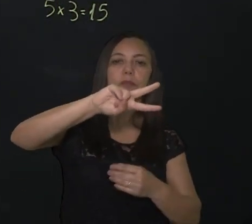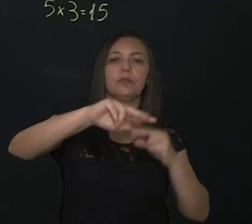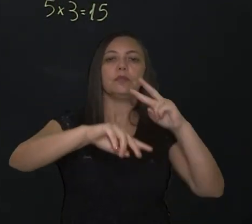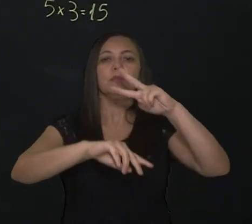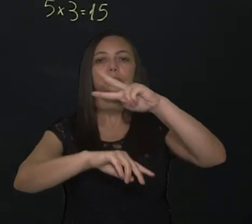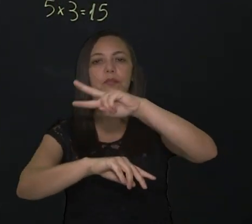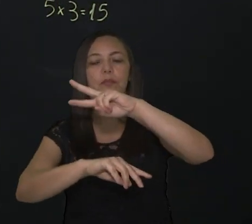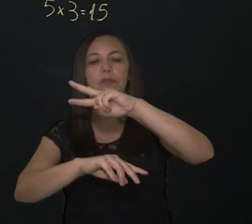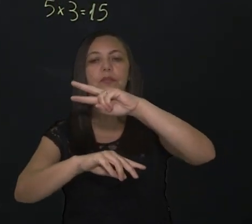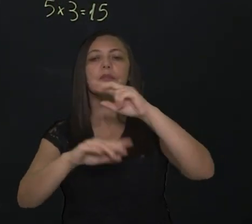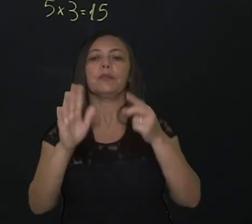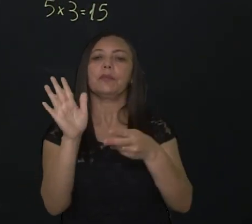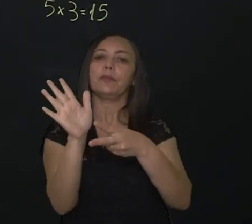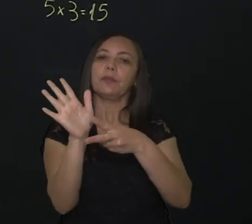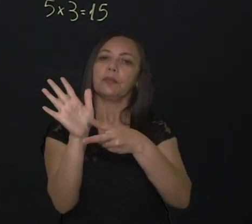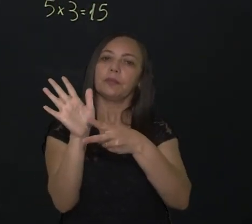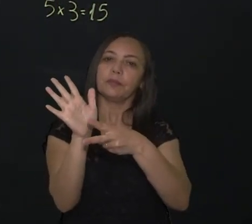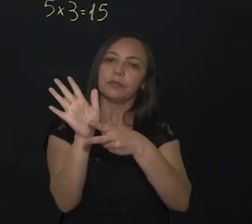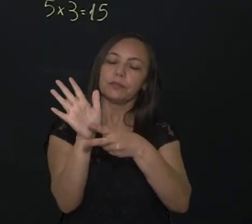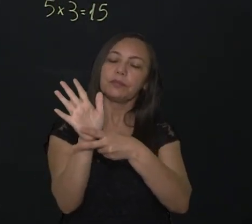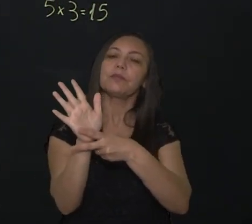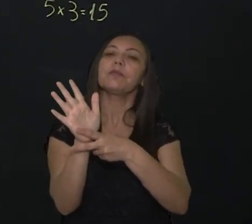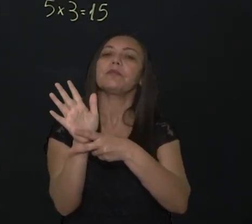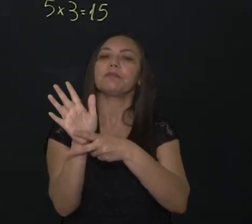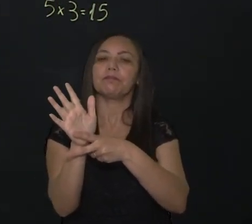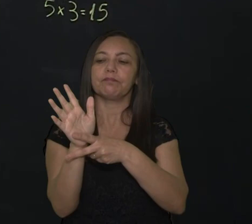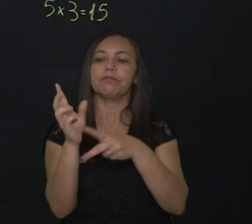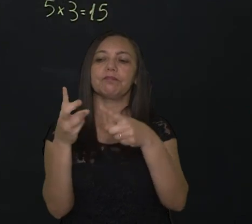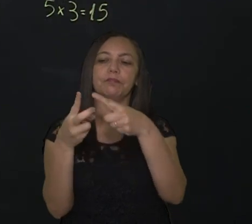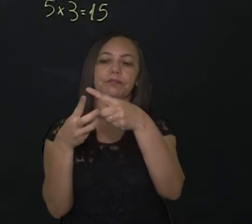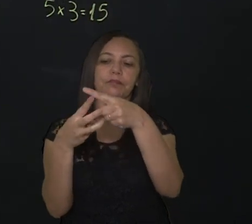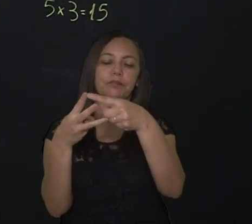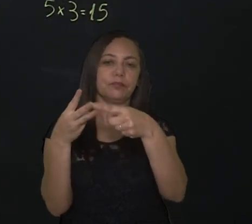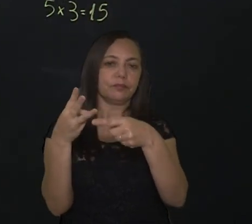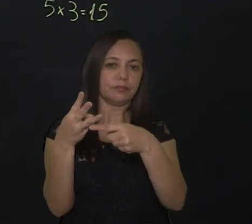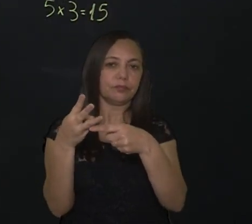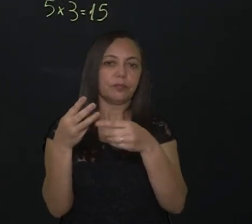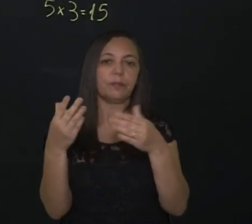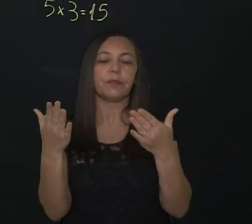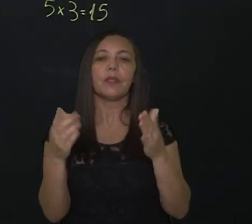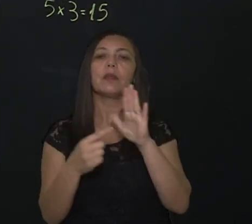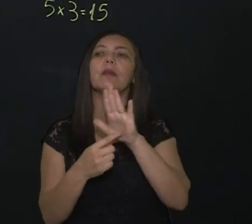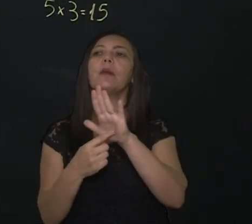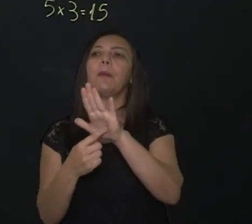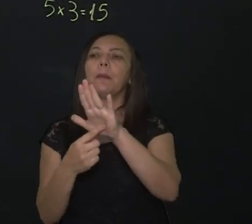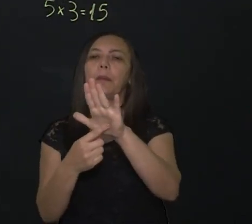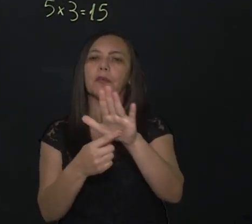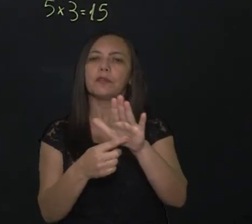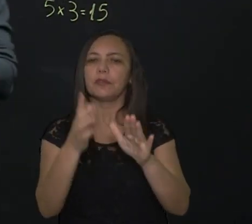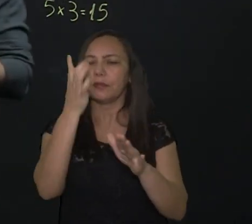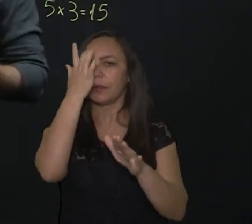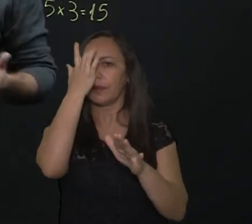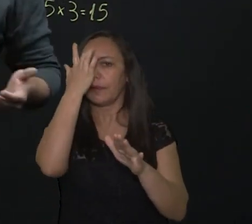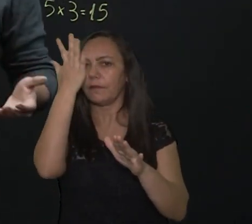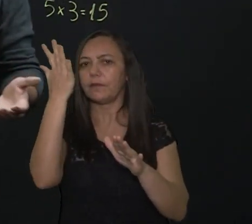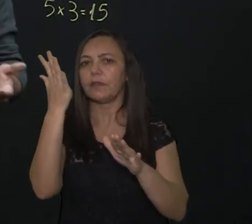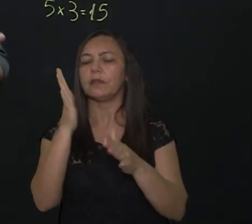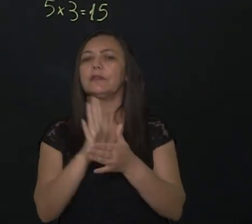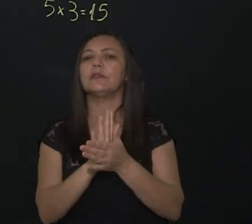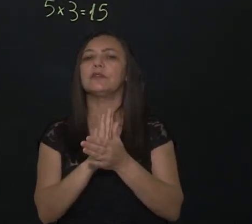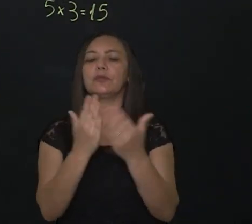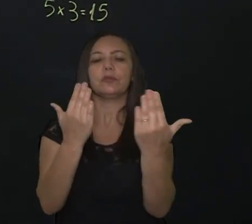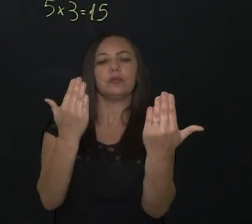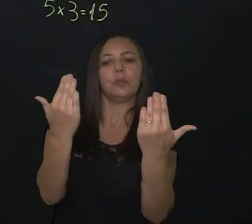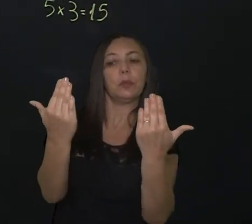essas três simbologias aqui, certo? Maior que, menor que ou igual. E aí, eu te mostrei que fica muito mais